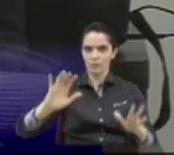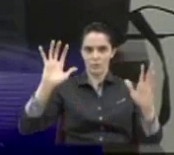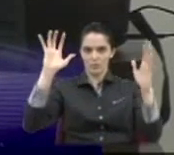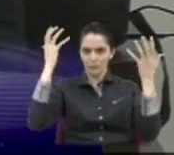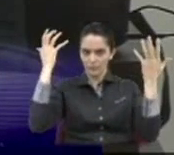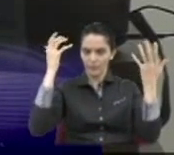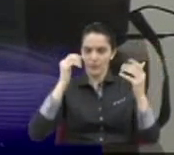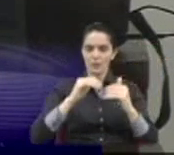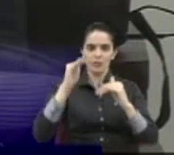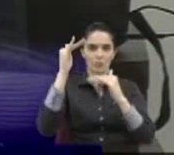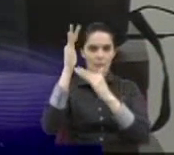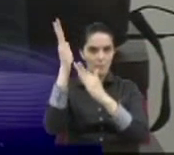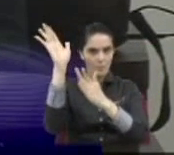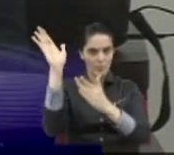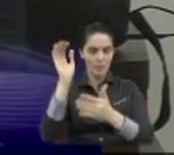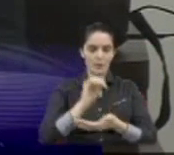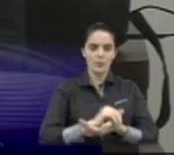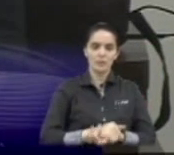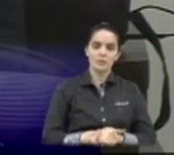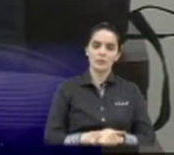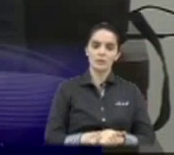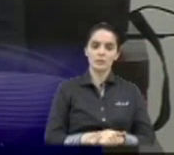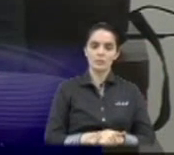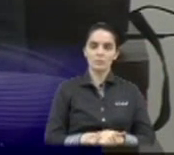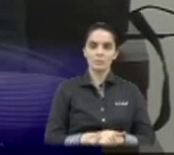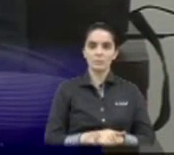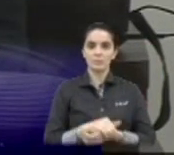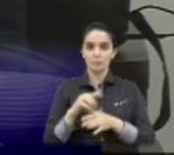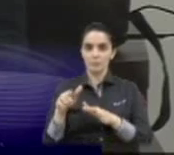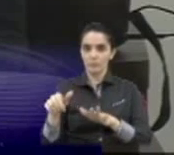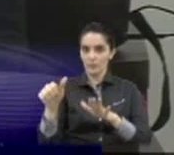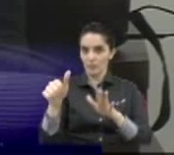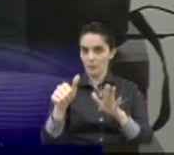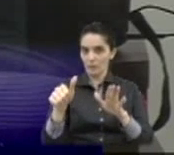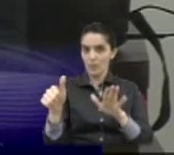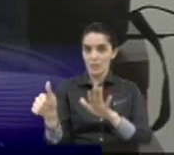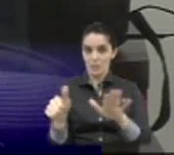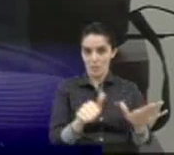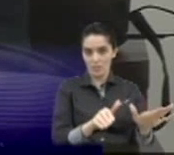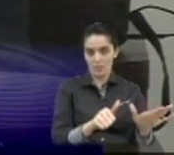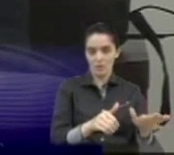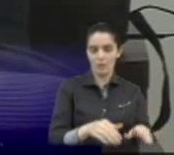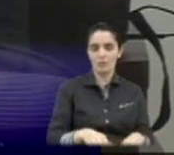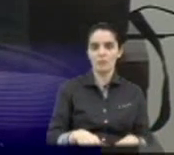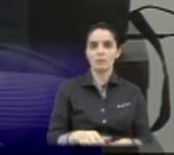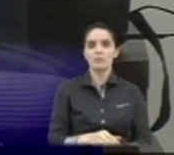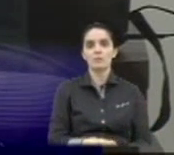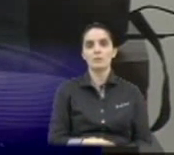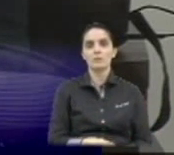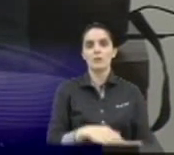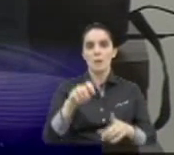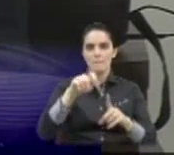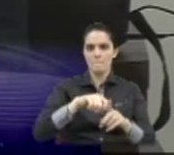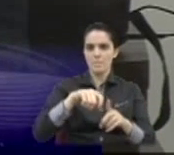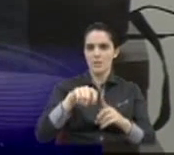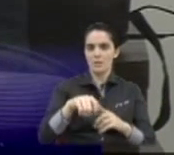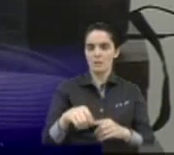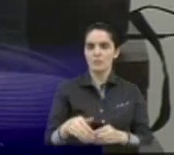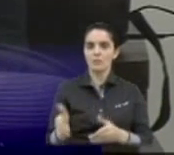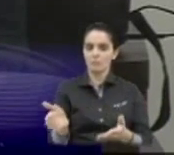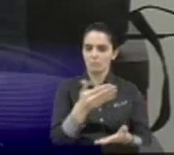né, que ocorreram durante todo esse último semestre, e inclusive no último